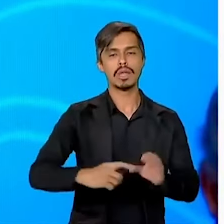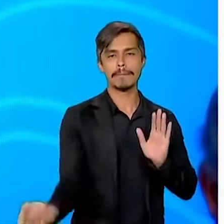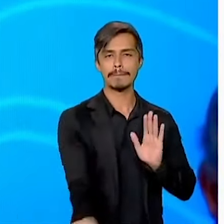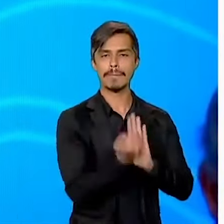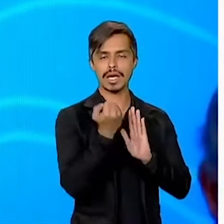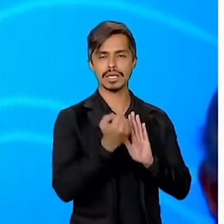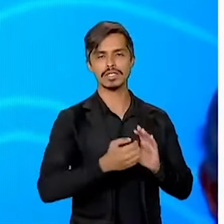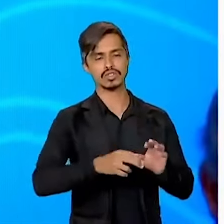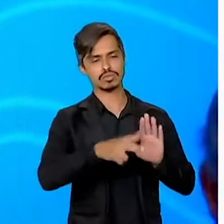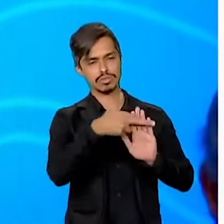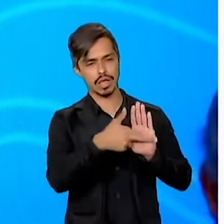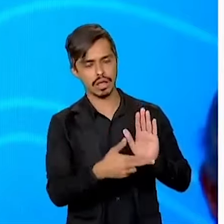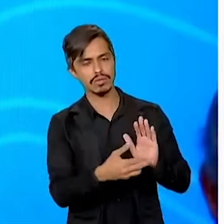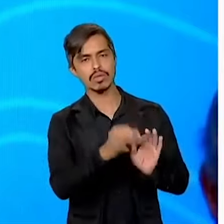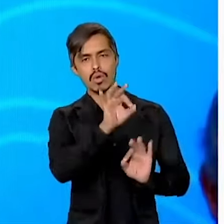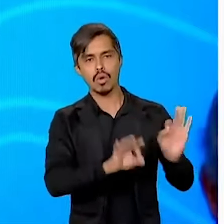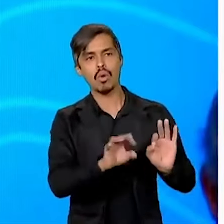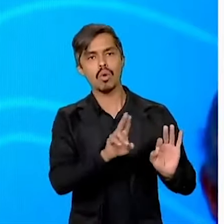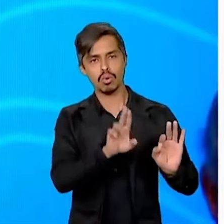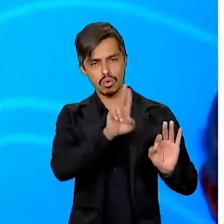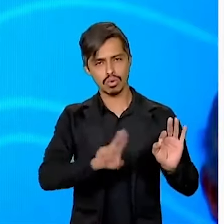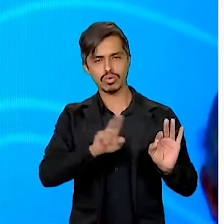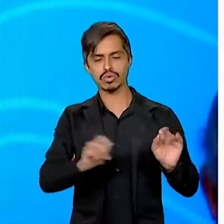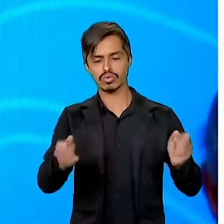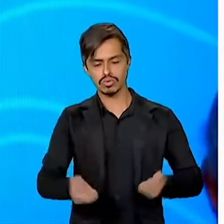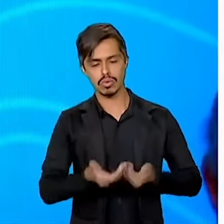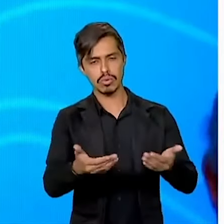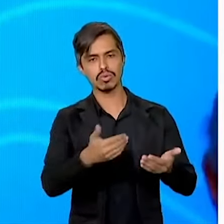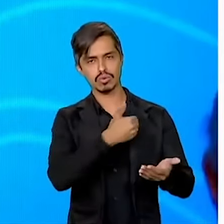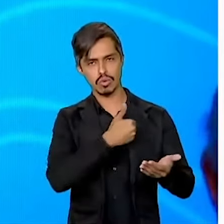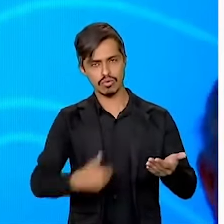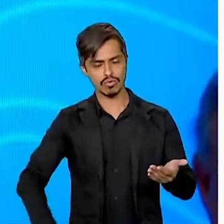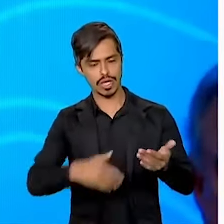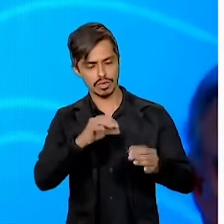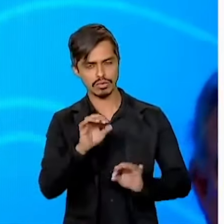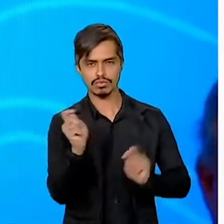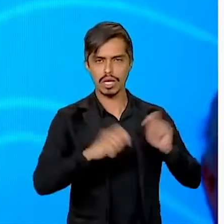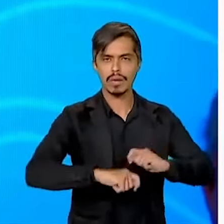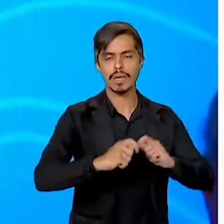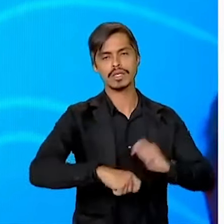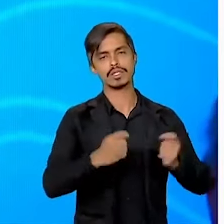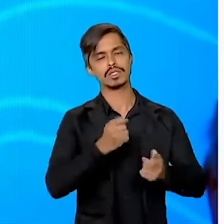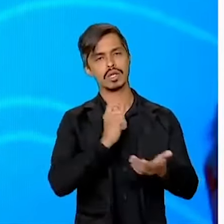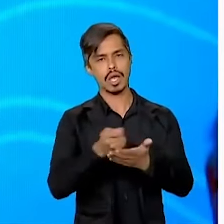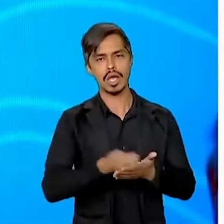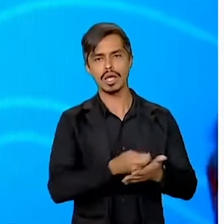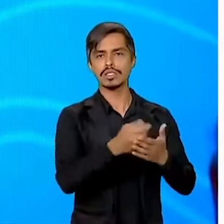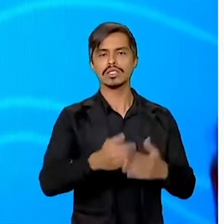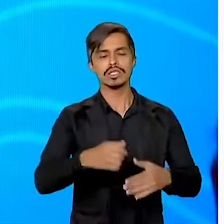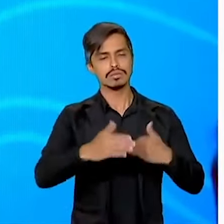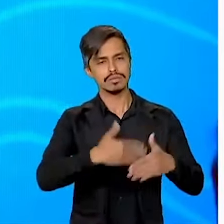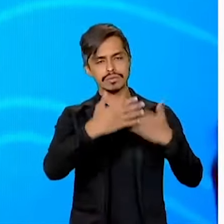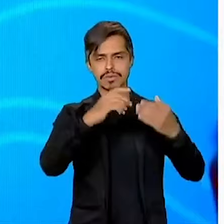regulatório para o uso do poder de compra do Estado no desenvolvimento de parcerias produtivas.